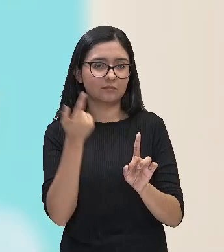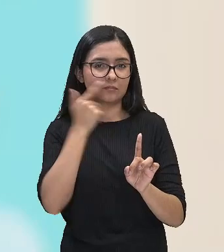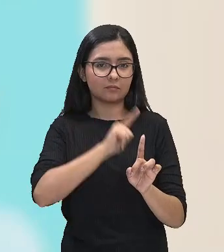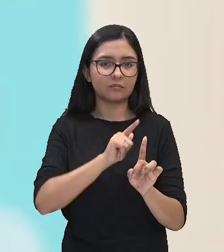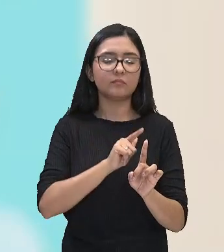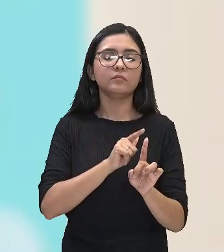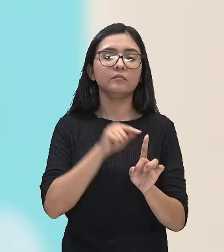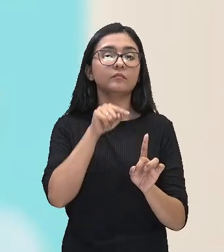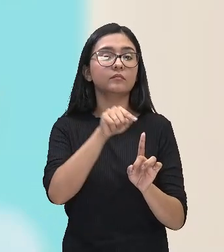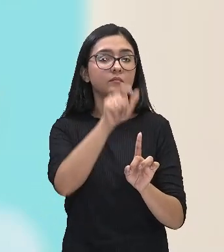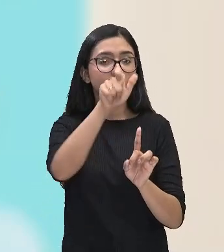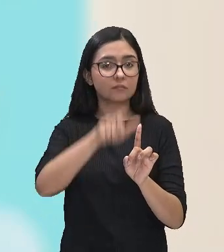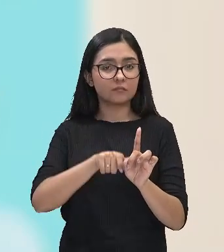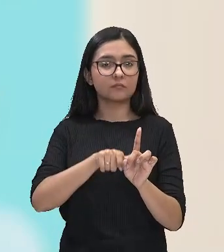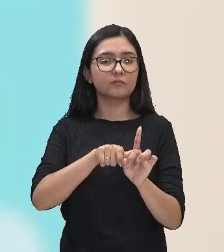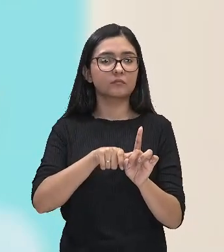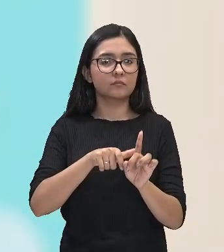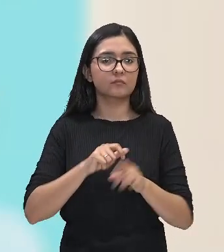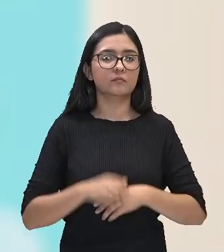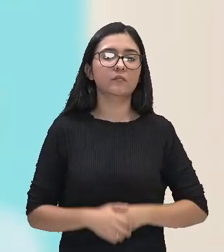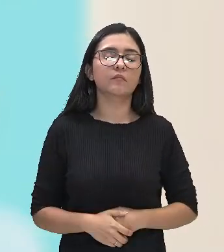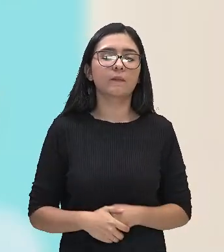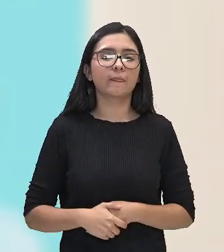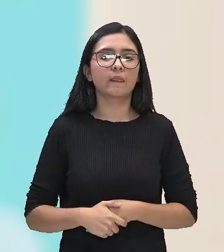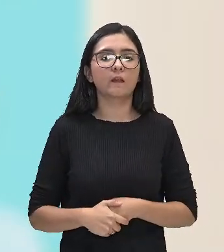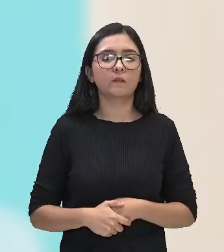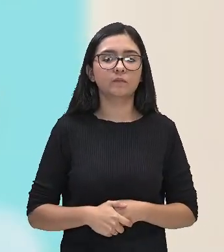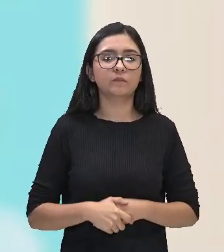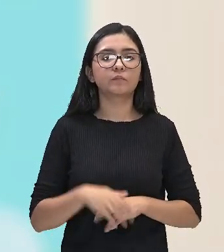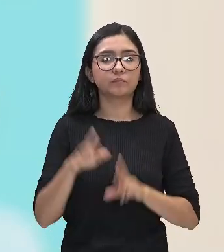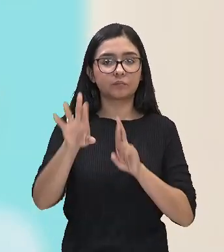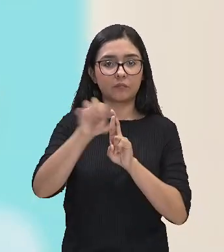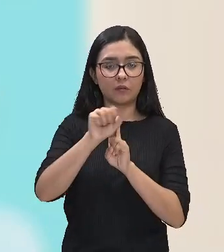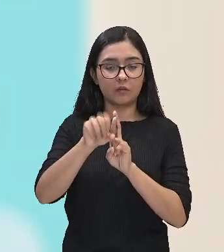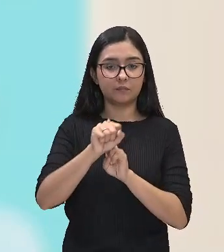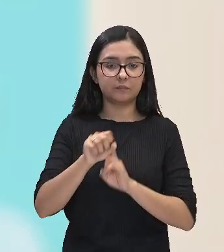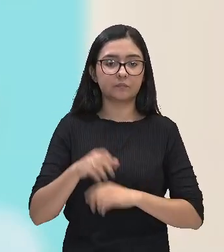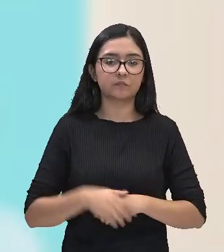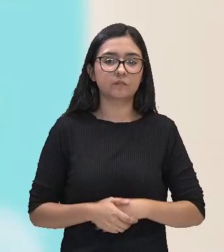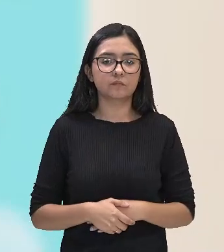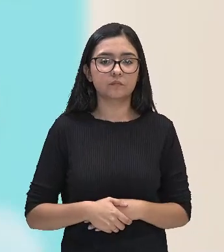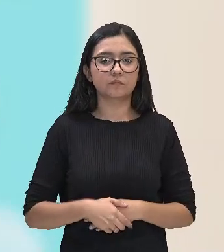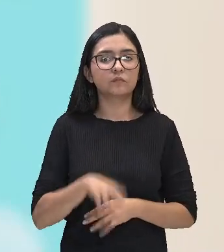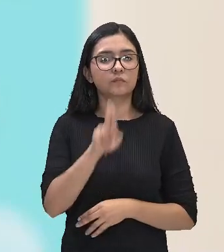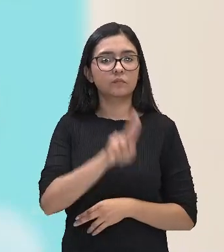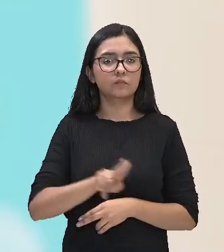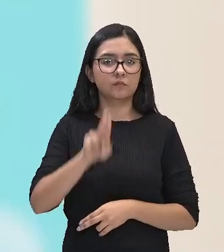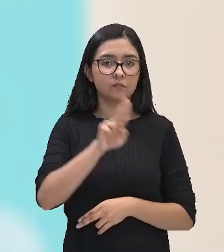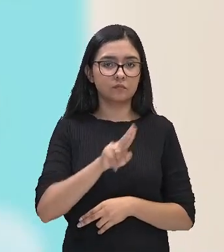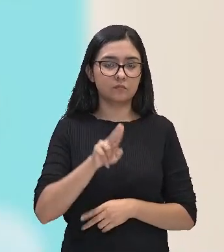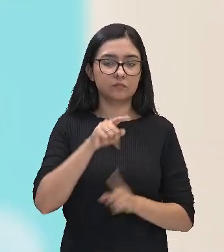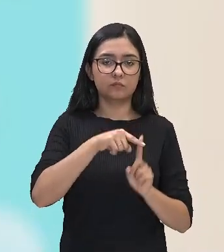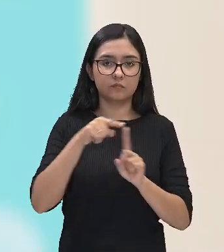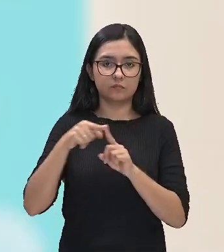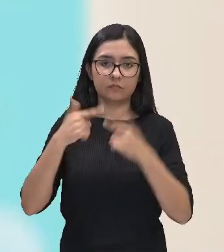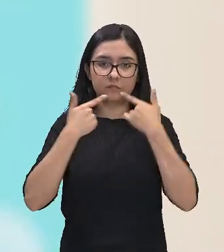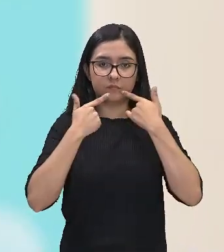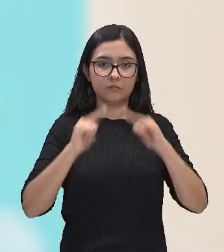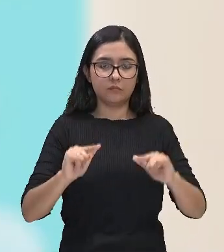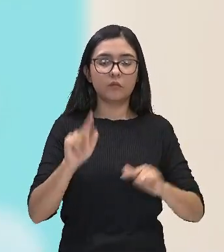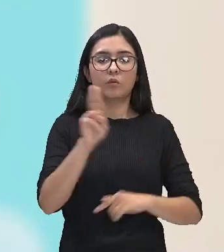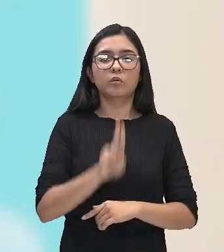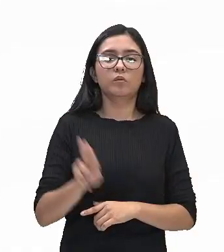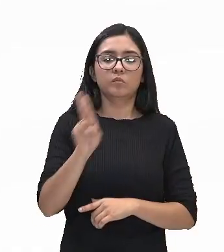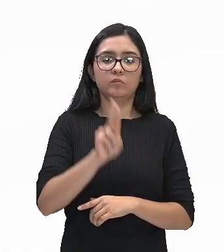apelando para aquela pessoa. Então, para o receptor. O uso da função apelativa ou conativa se usa